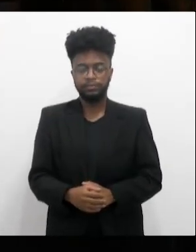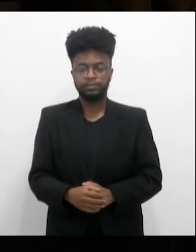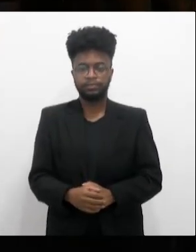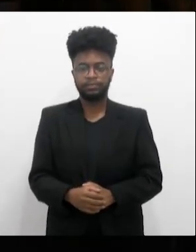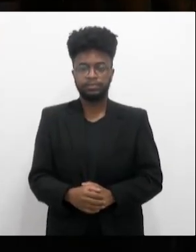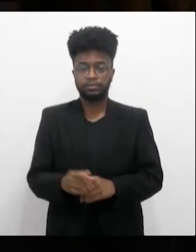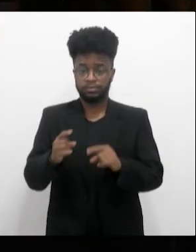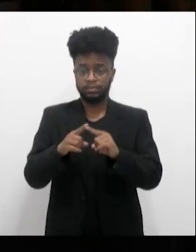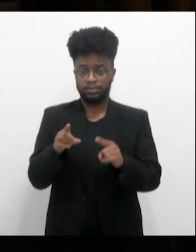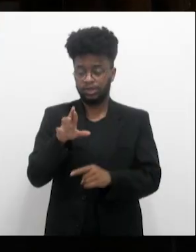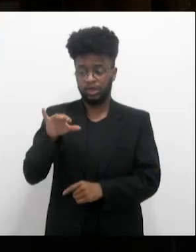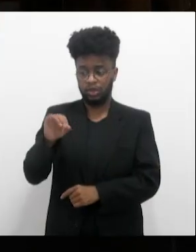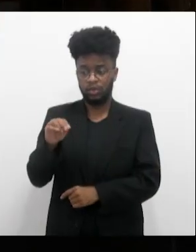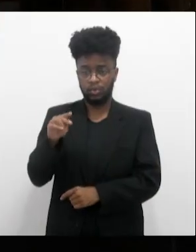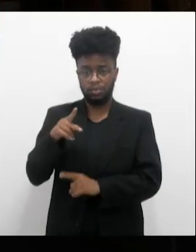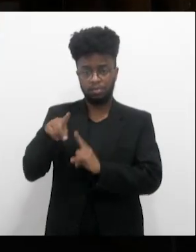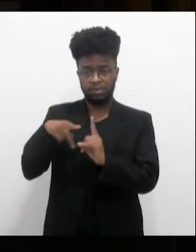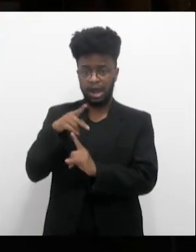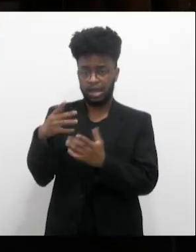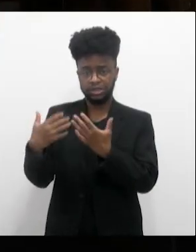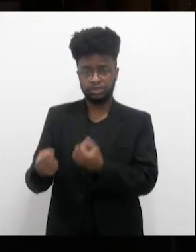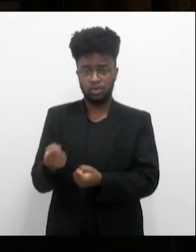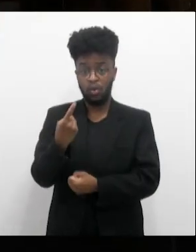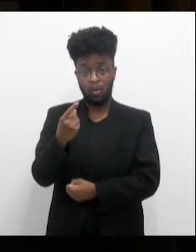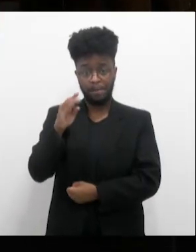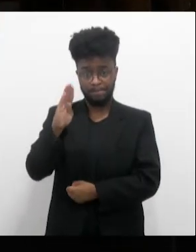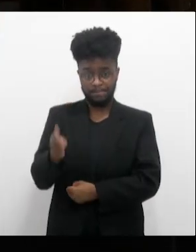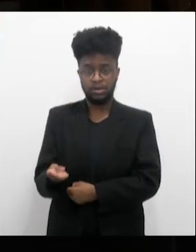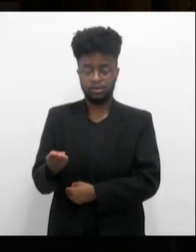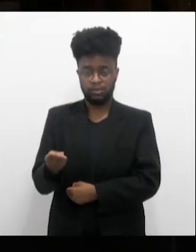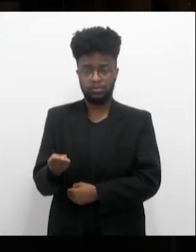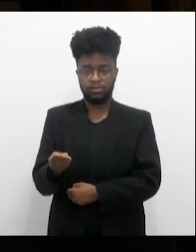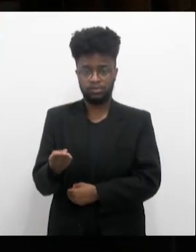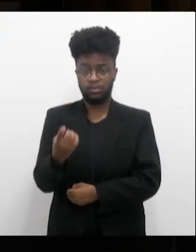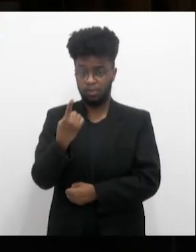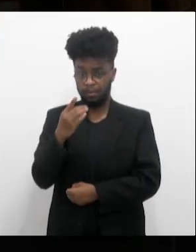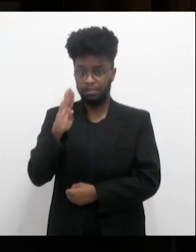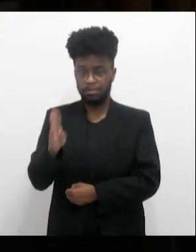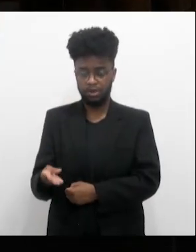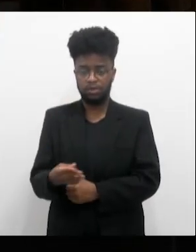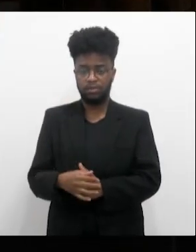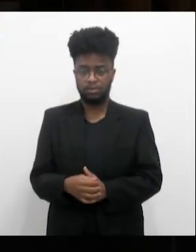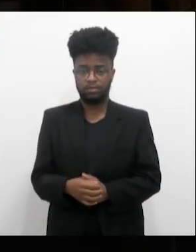o Rio Previdência topou. 1 bilhão. 1 bilhão.